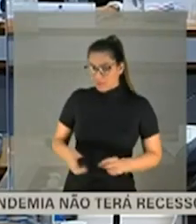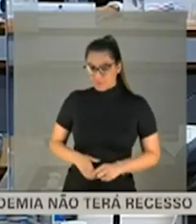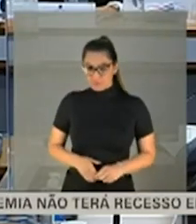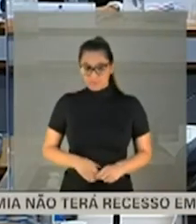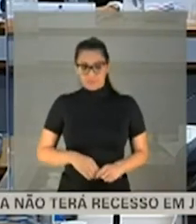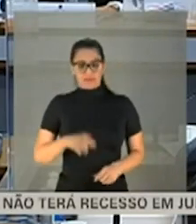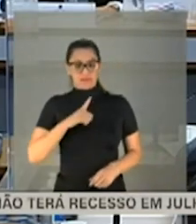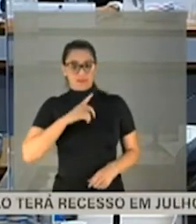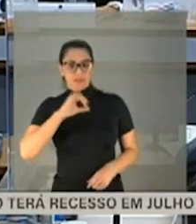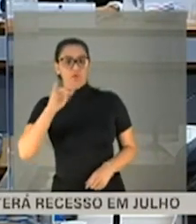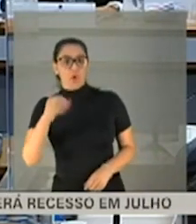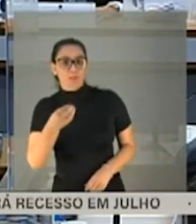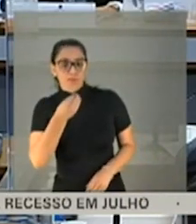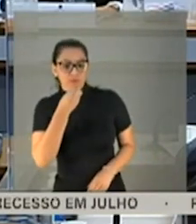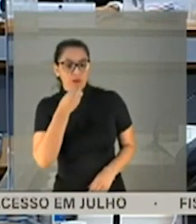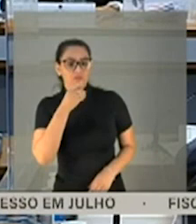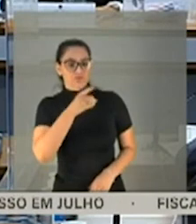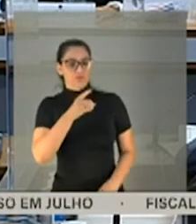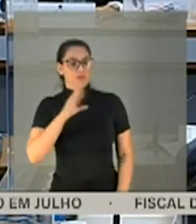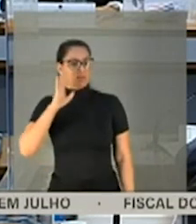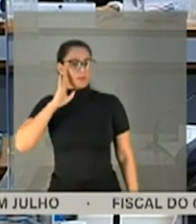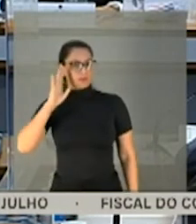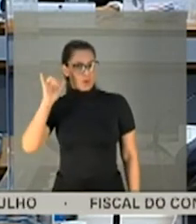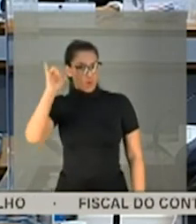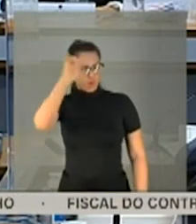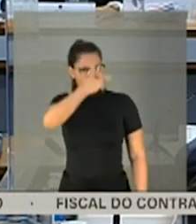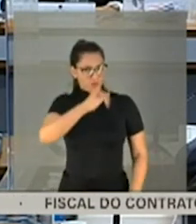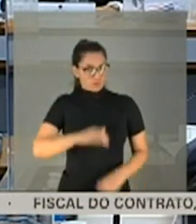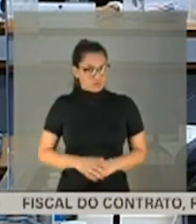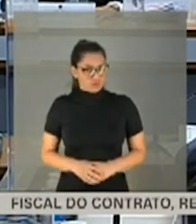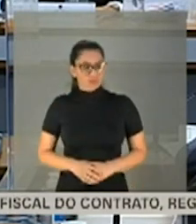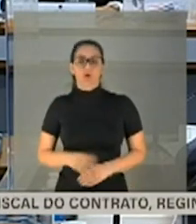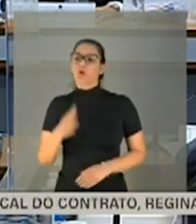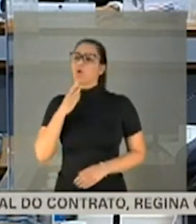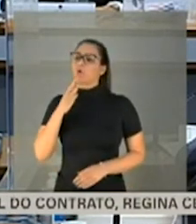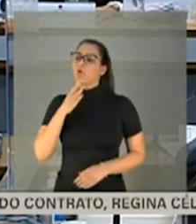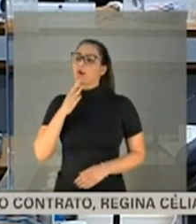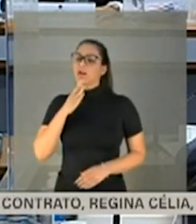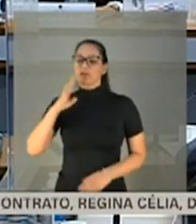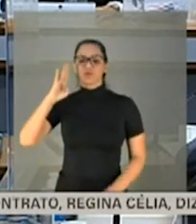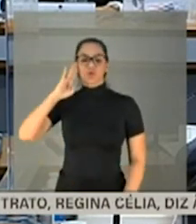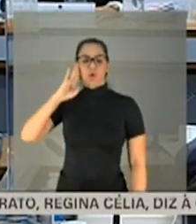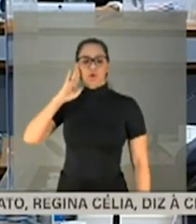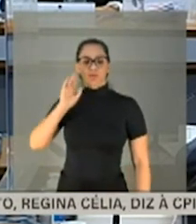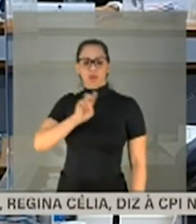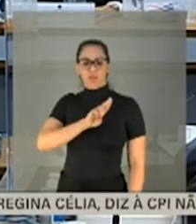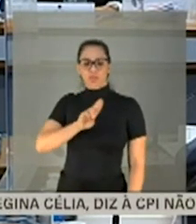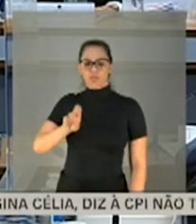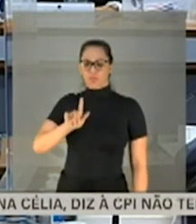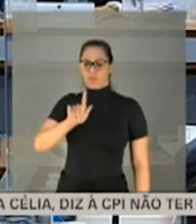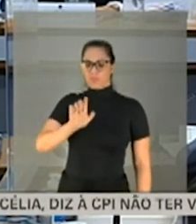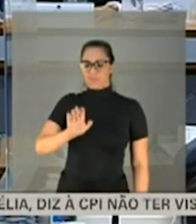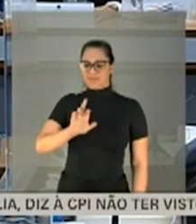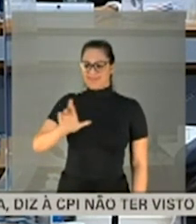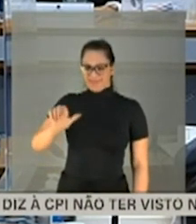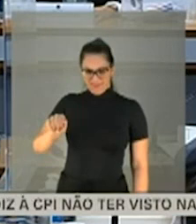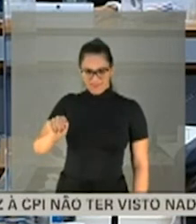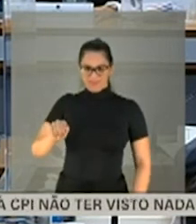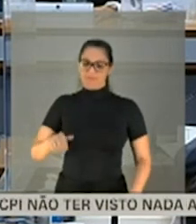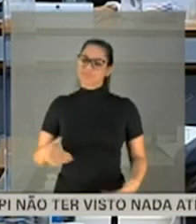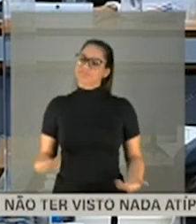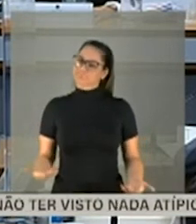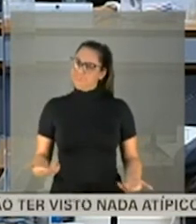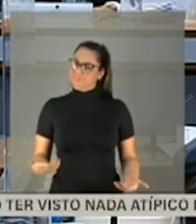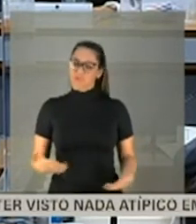Passava um pouco das 10 da manhã quando o presidente da CPI, Omar Aziz, fez esta declaração. Olha, eu vou dizer uma coisa, as Forças